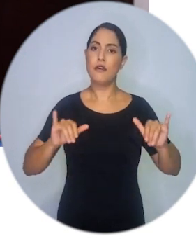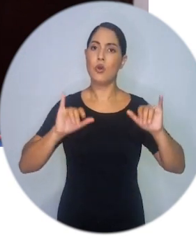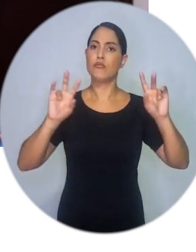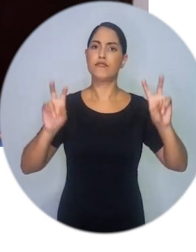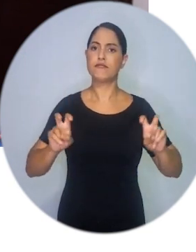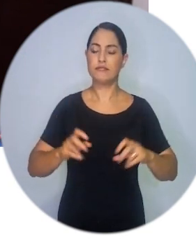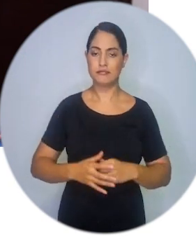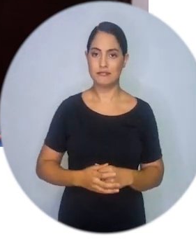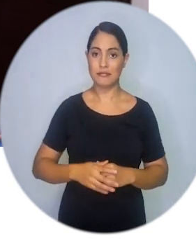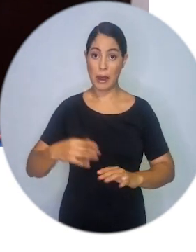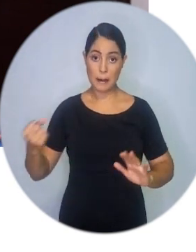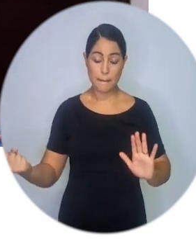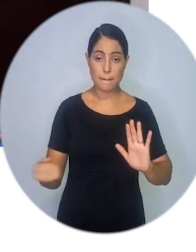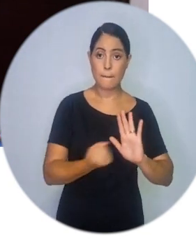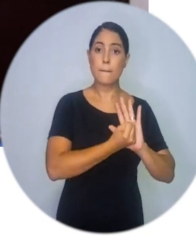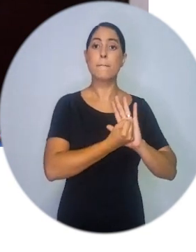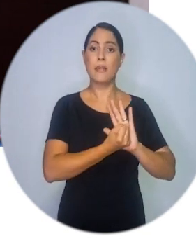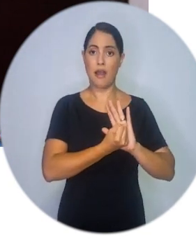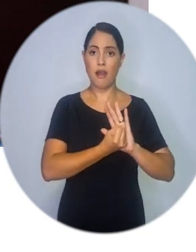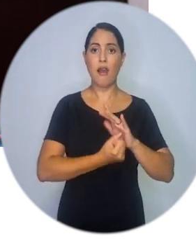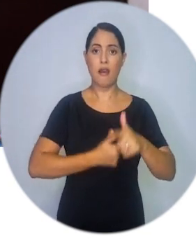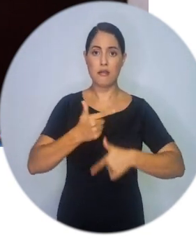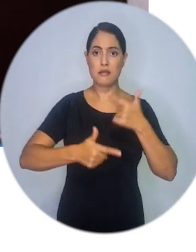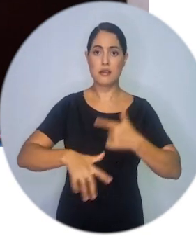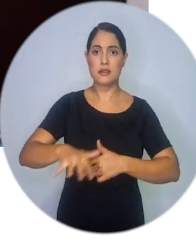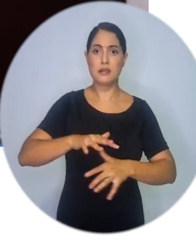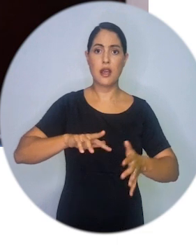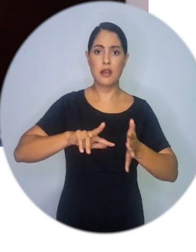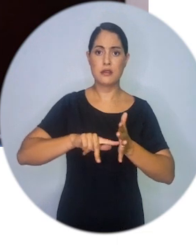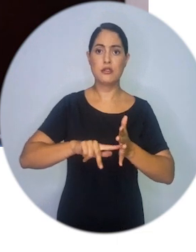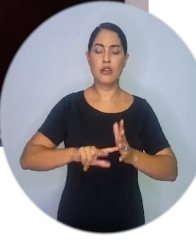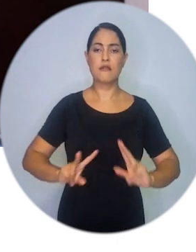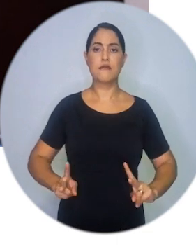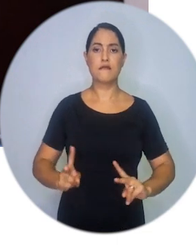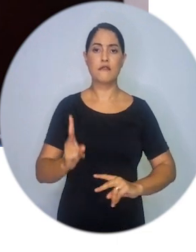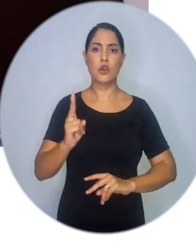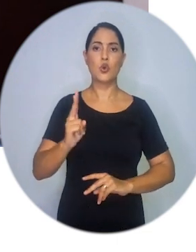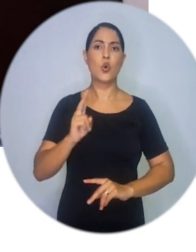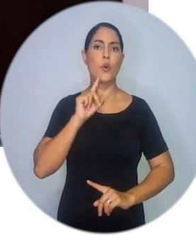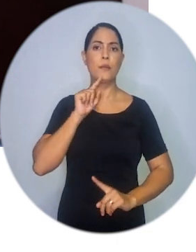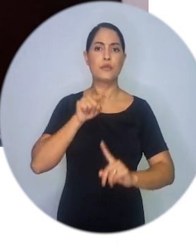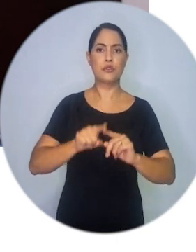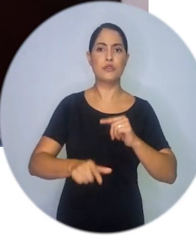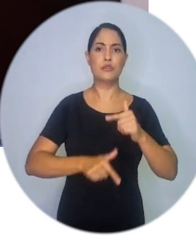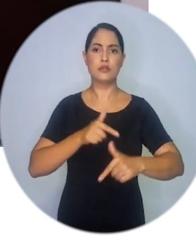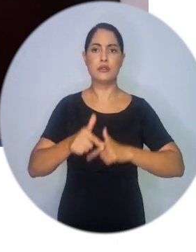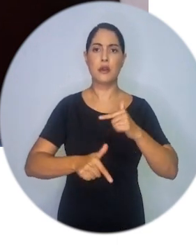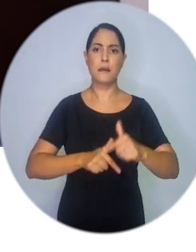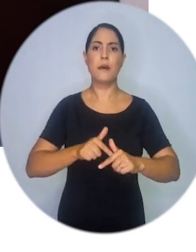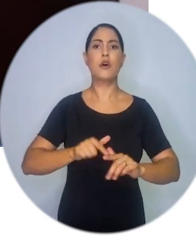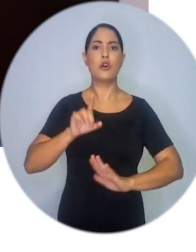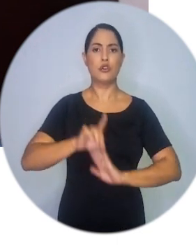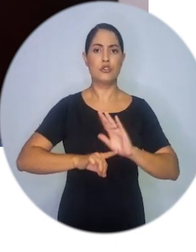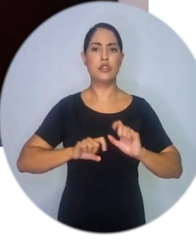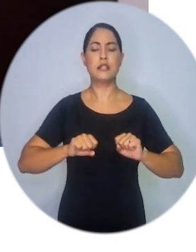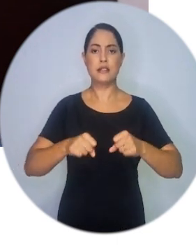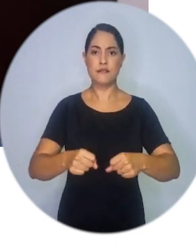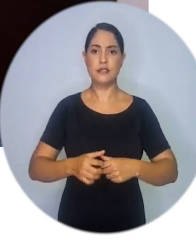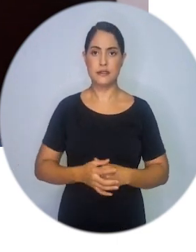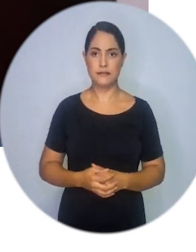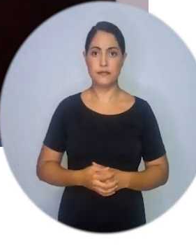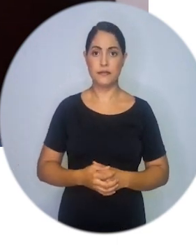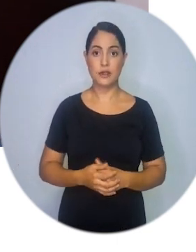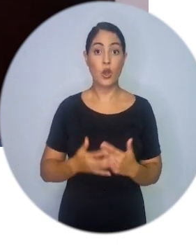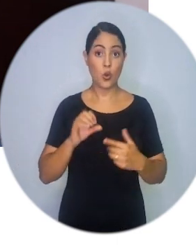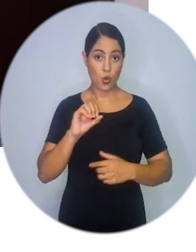para a dignidade da profissão e um reconhecimento do valor do trabalho dos advogados sindicais em defesa dos direitos dos trabalhadores.